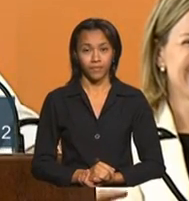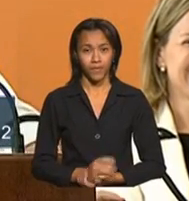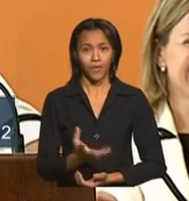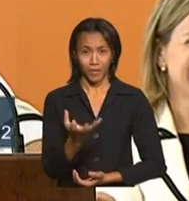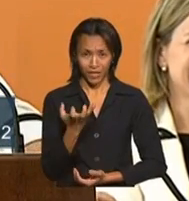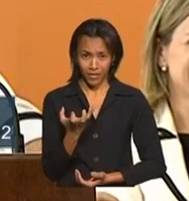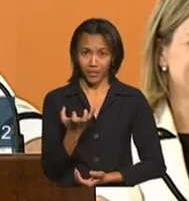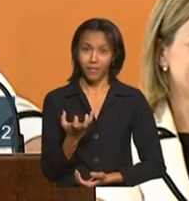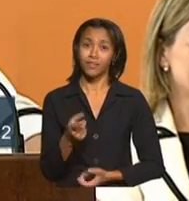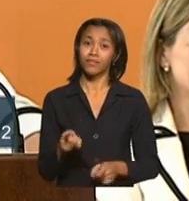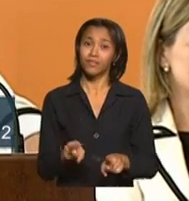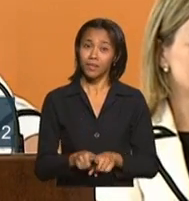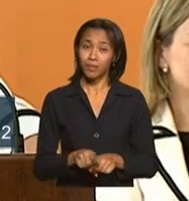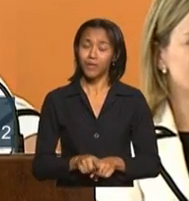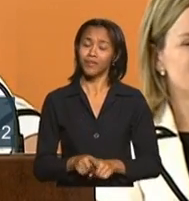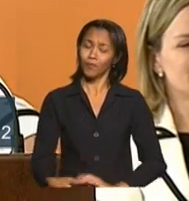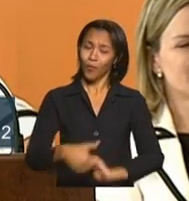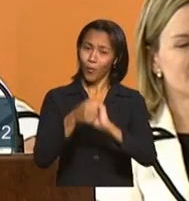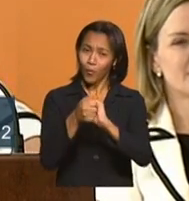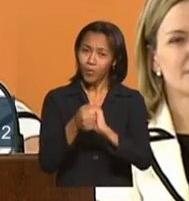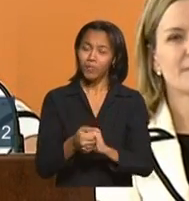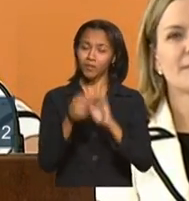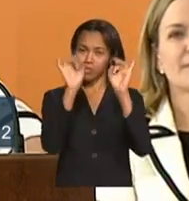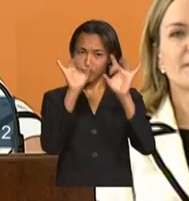Queria fazer um cumprimento especial para o